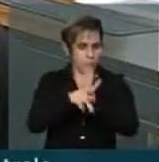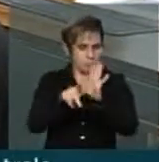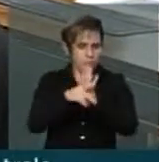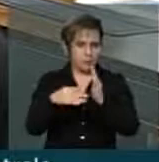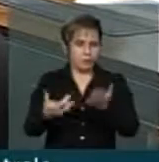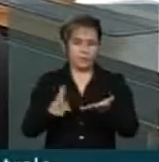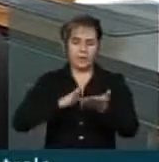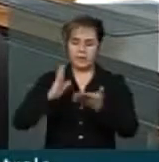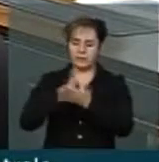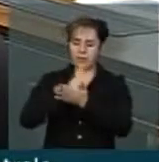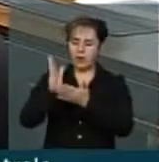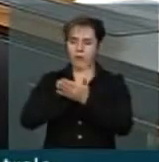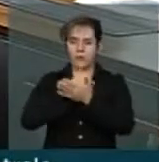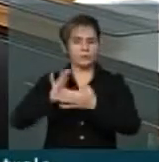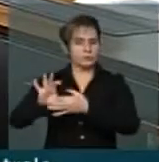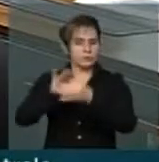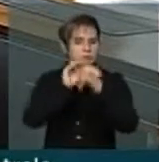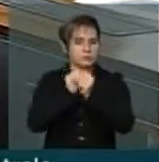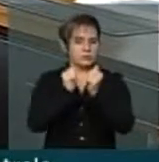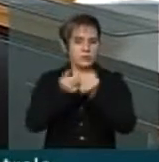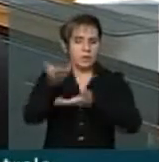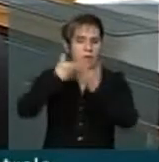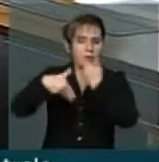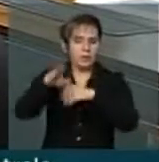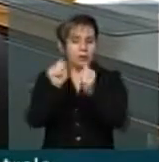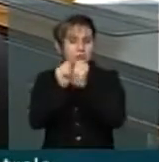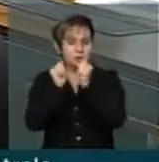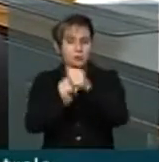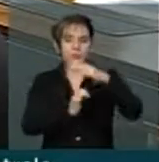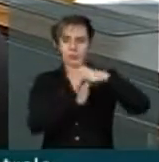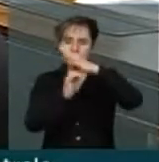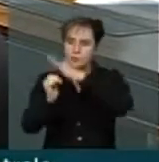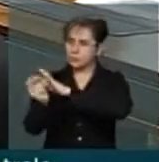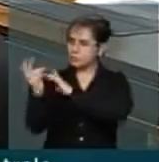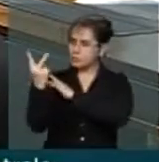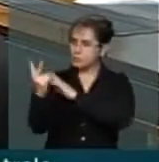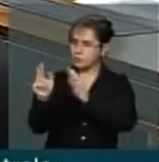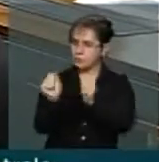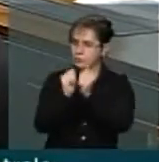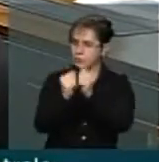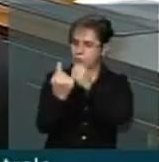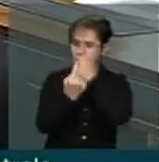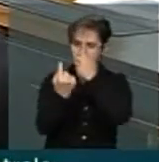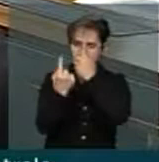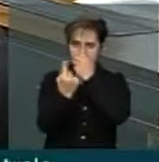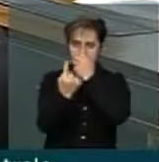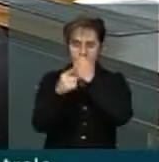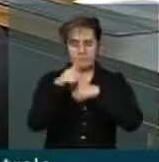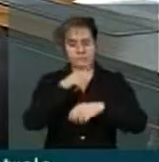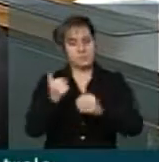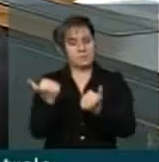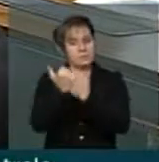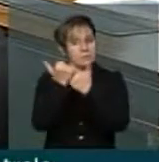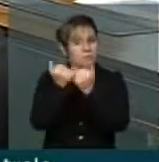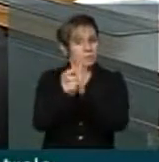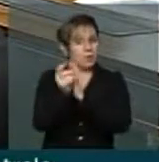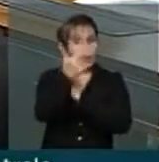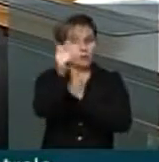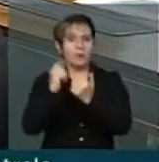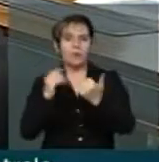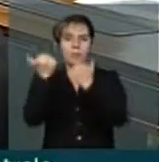tem alguns que estão compartilhando meios de transmissão em conjunto, tem alguns que crescem em cima dos outros. Então,